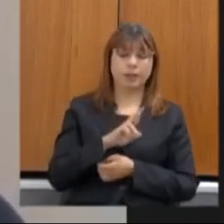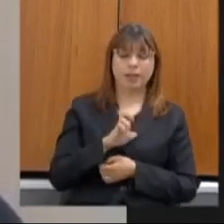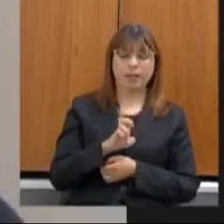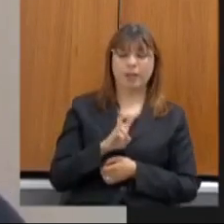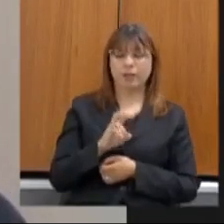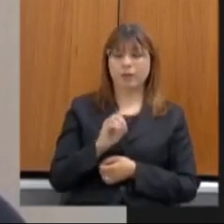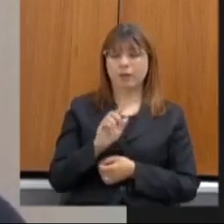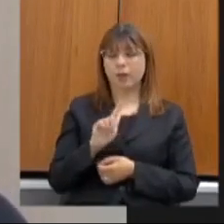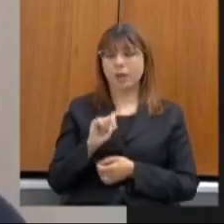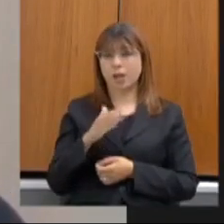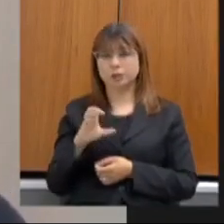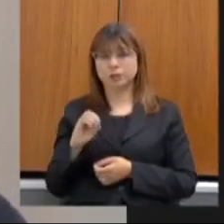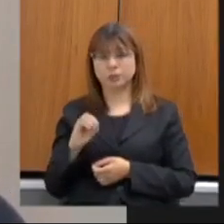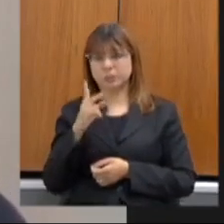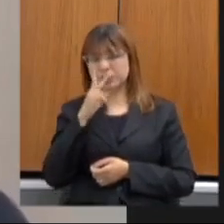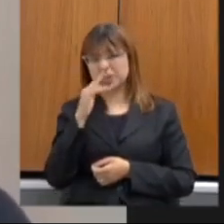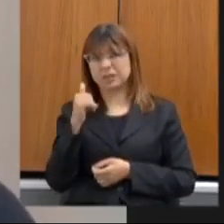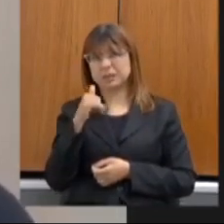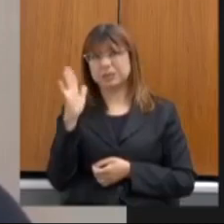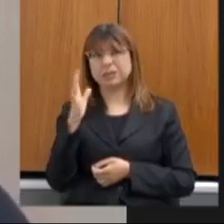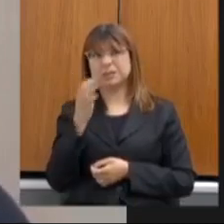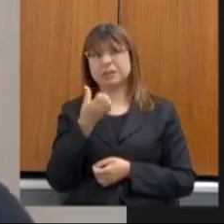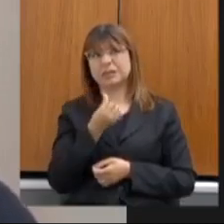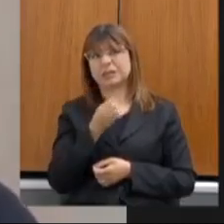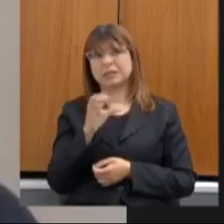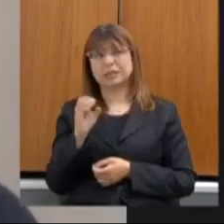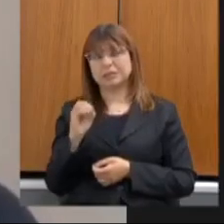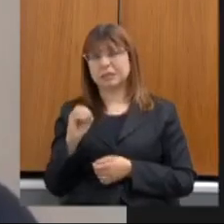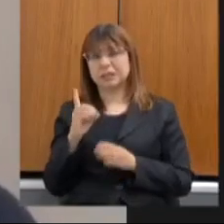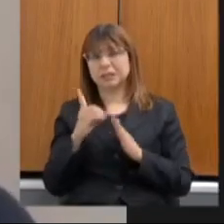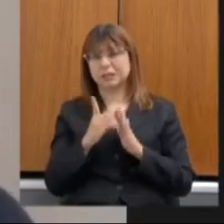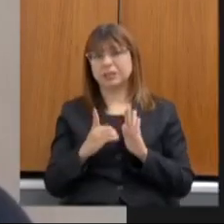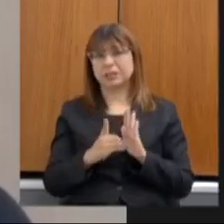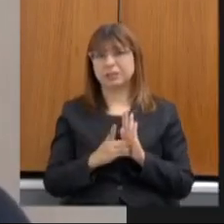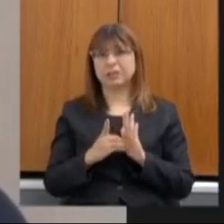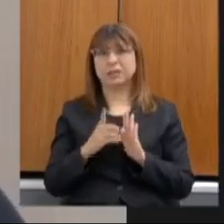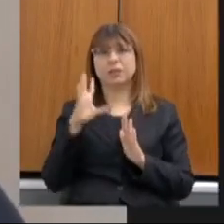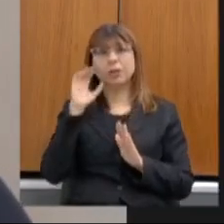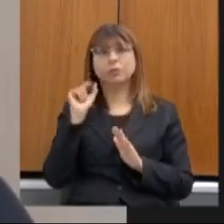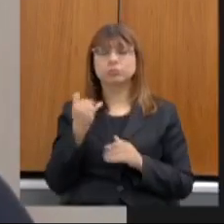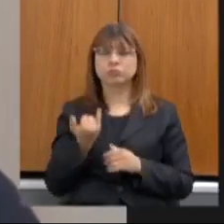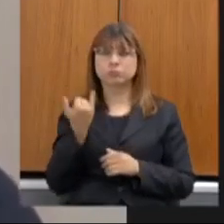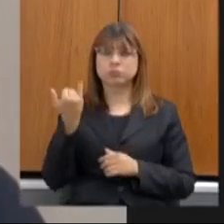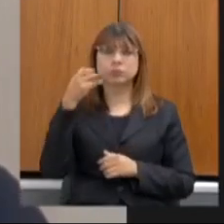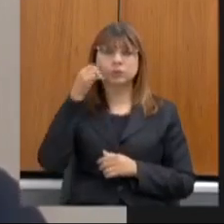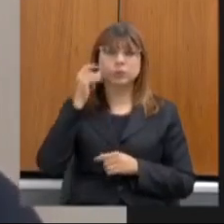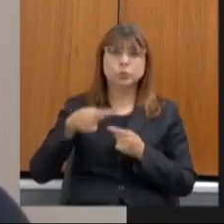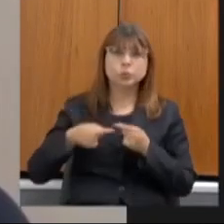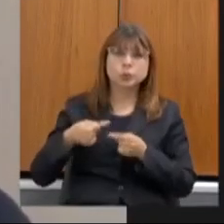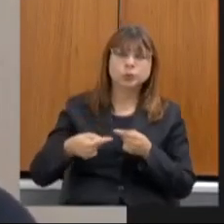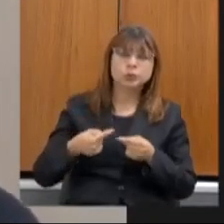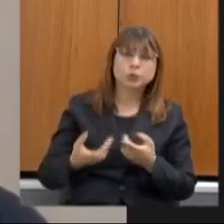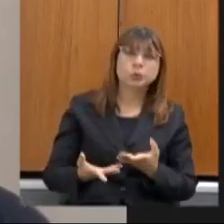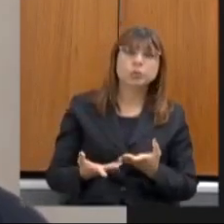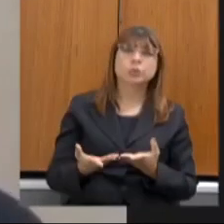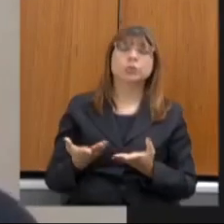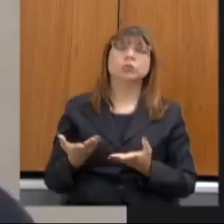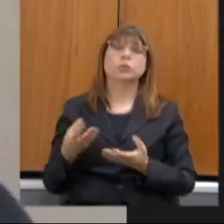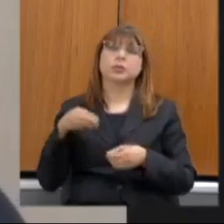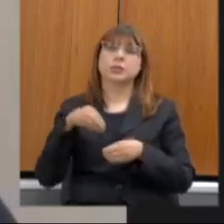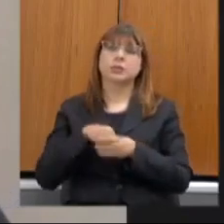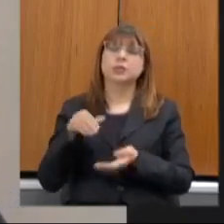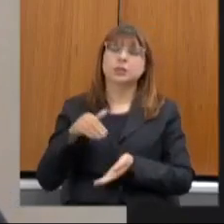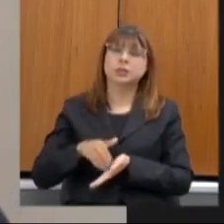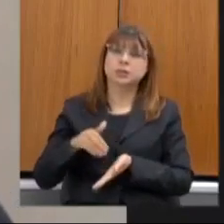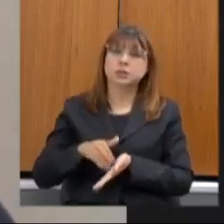pressão 600 e tantos decretos Eu acho que isso é muito importante você vai desburocratizar as secretarias